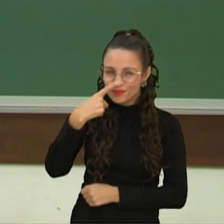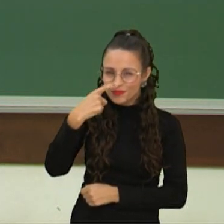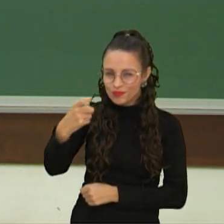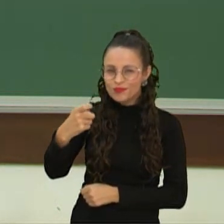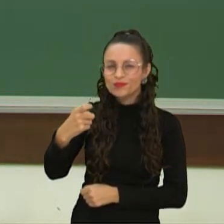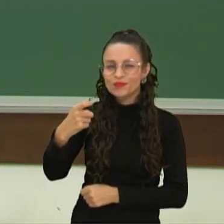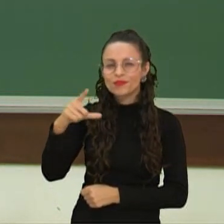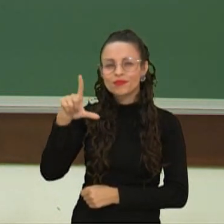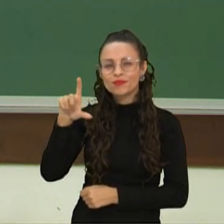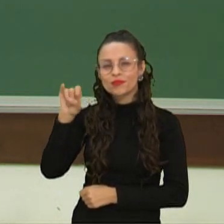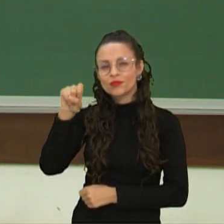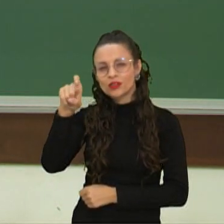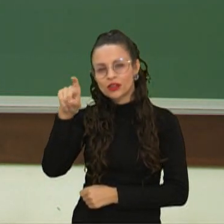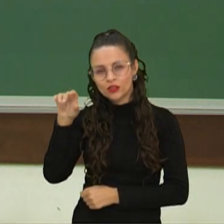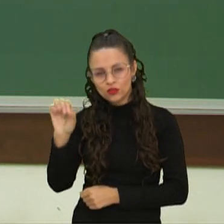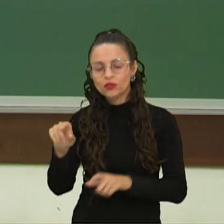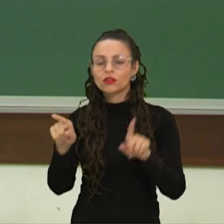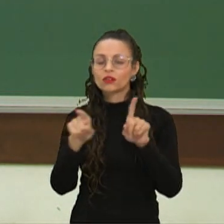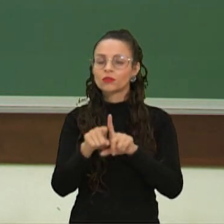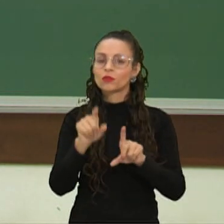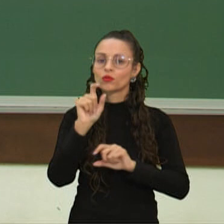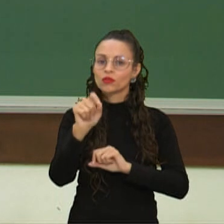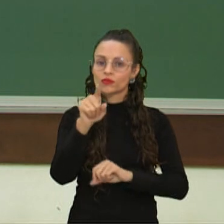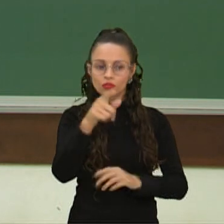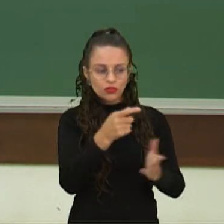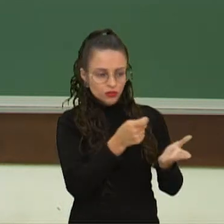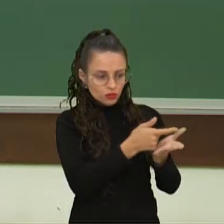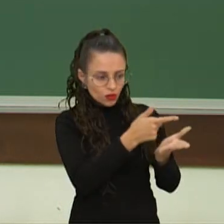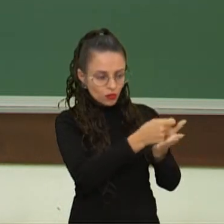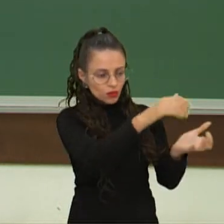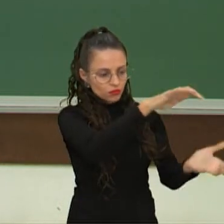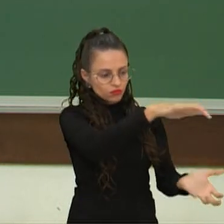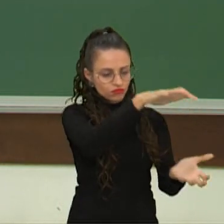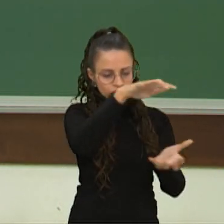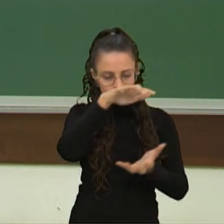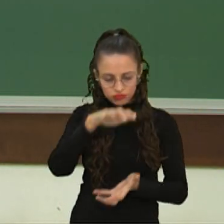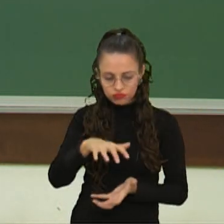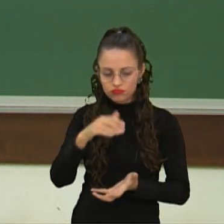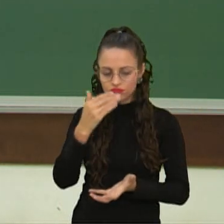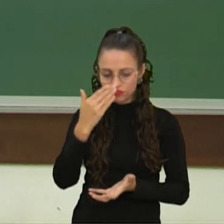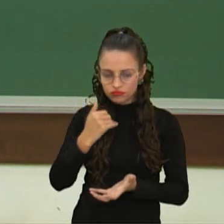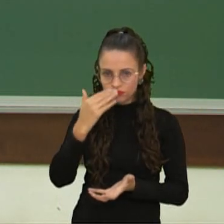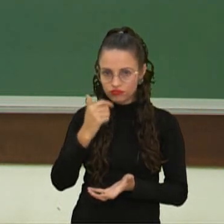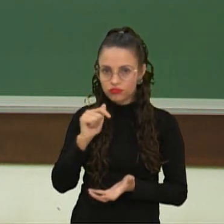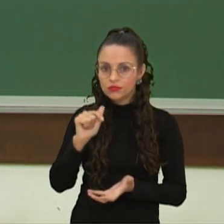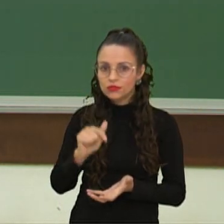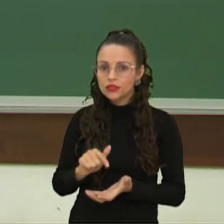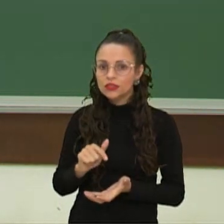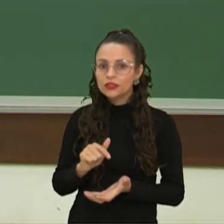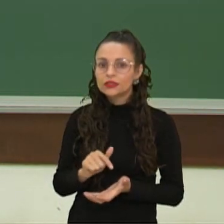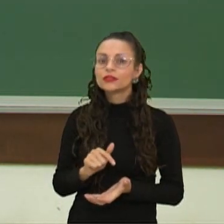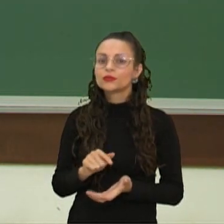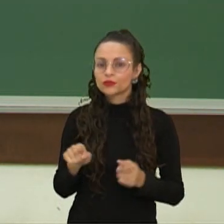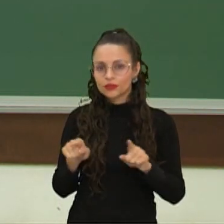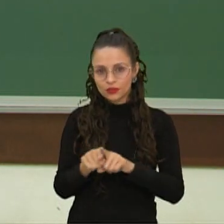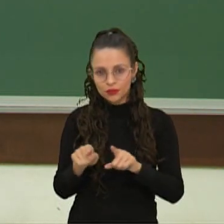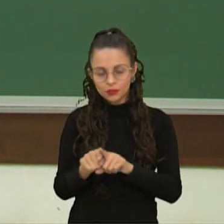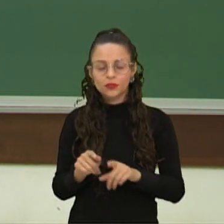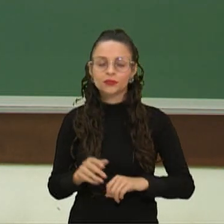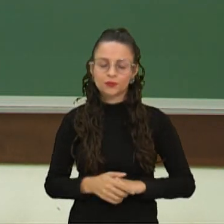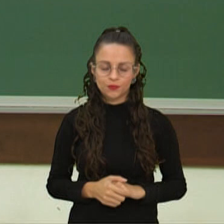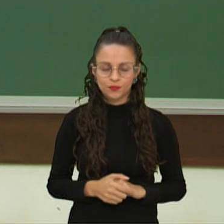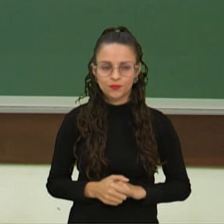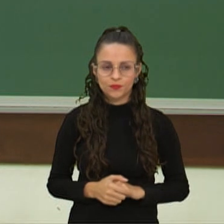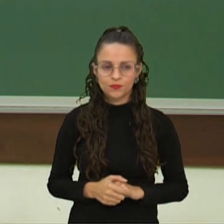você consumindo aquilo que você comprou, a própria produção daquele alimento que consome uma série de situações também, tá